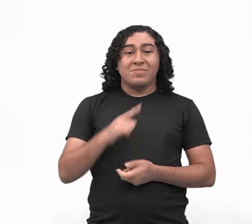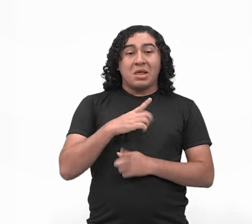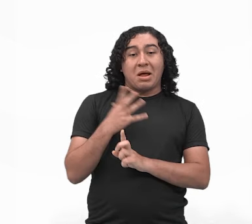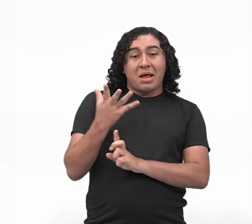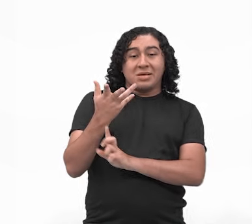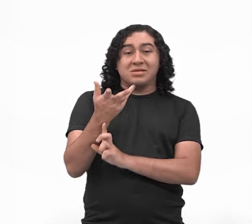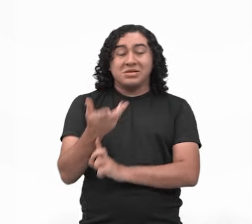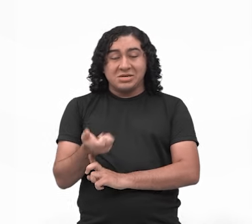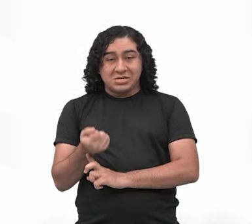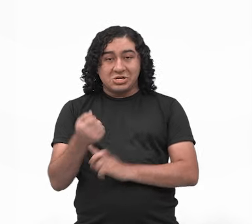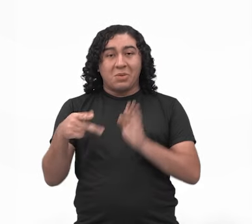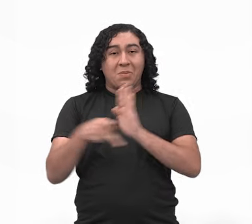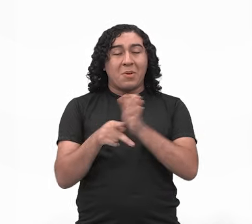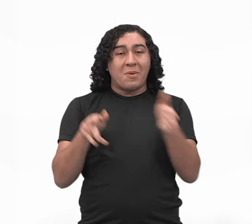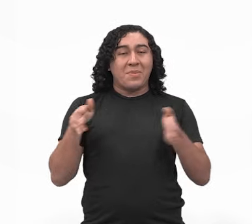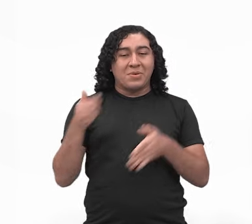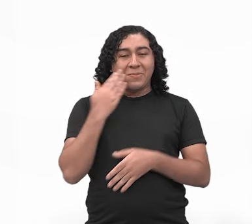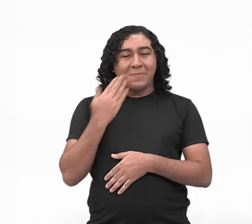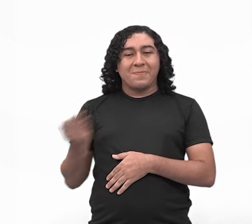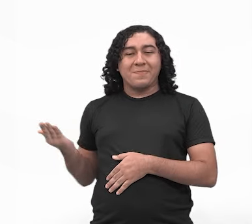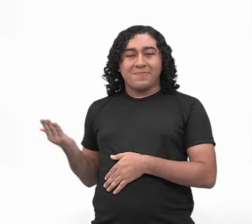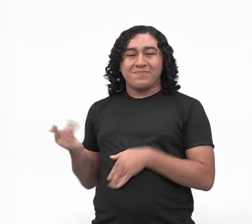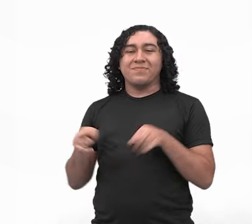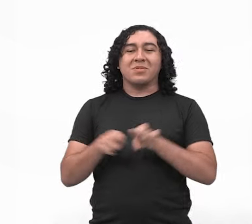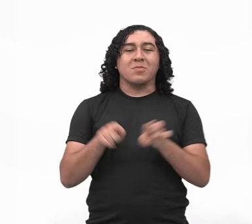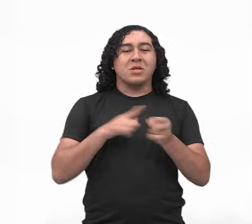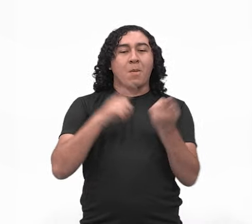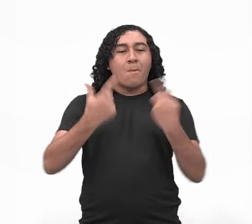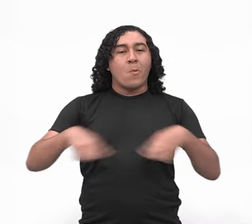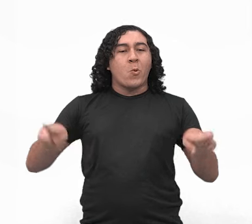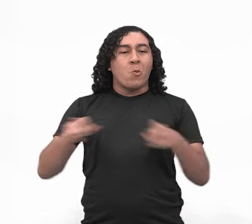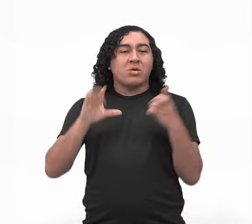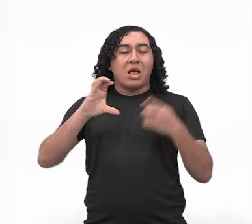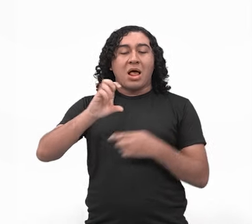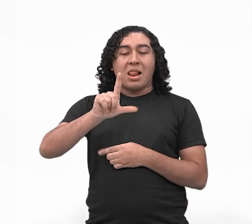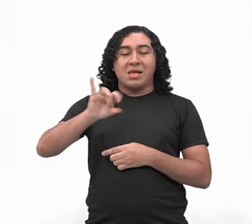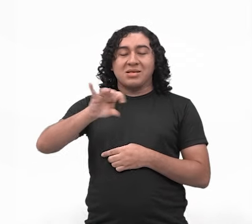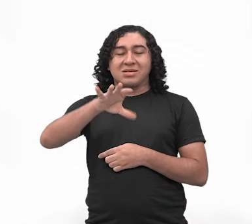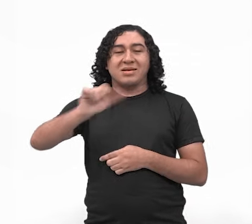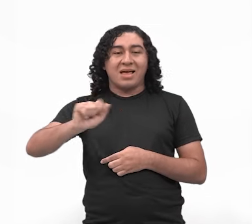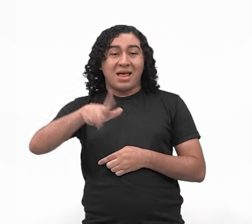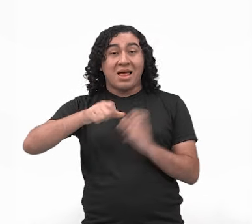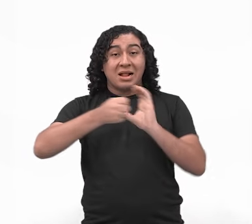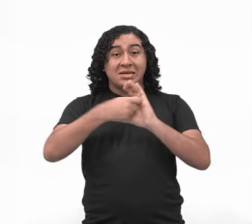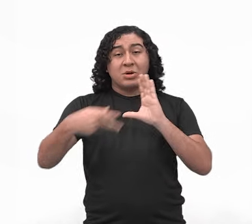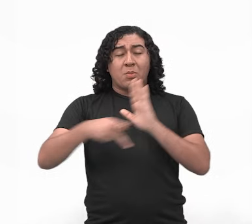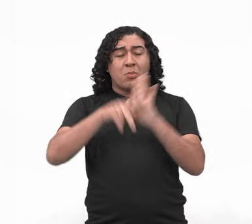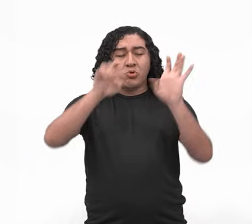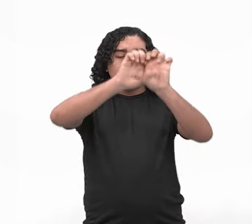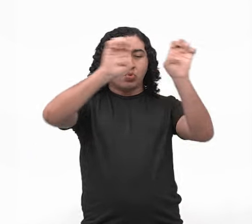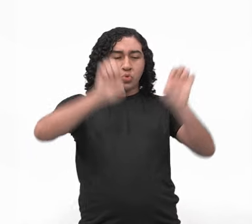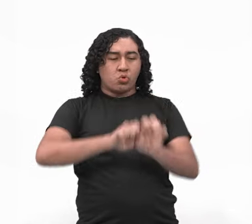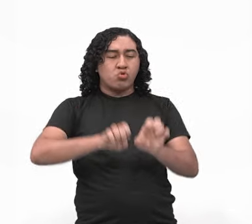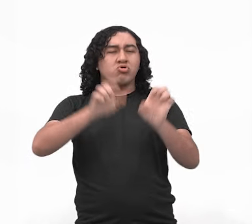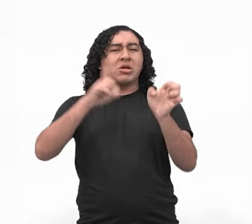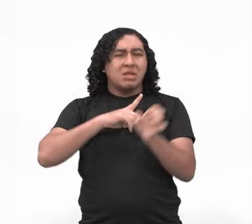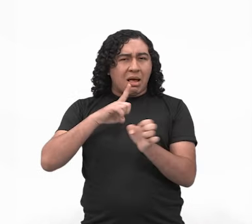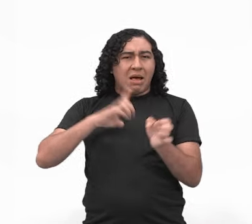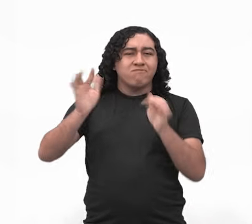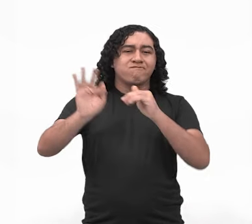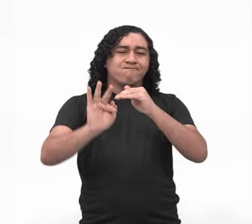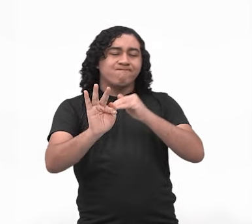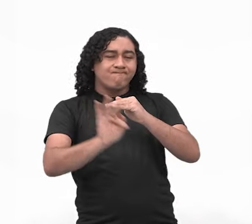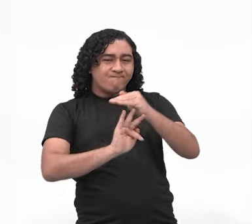fizeram parte desse período. E aí nós temos a música clássica, que são as características, estrutura formal, clara e equilíbrio de